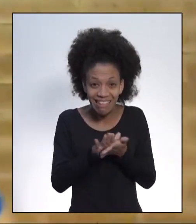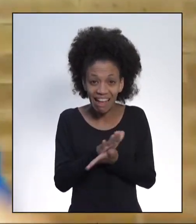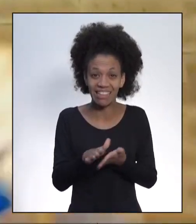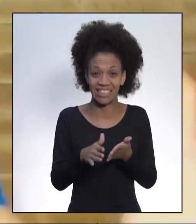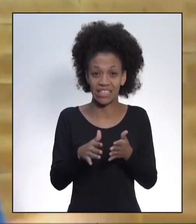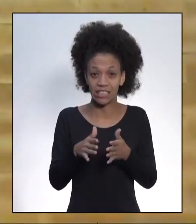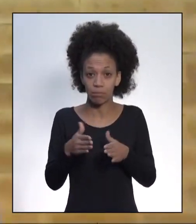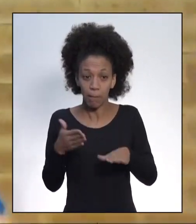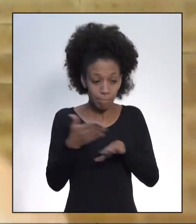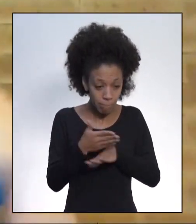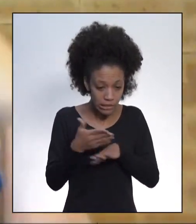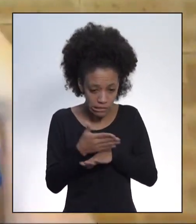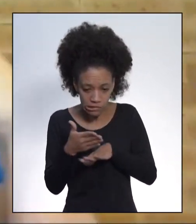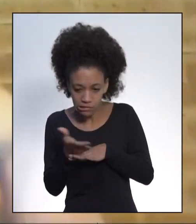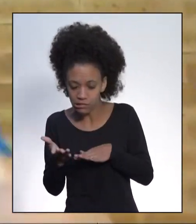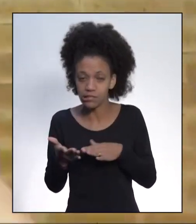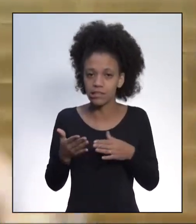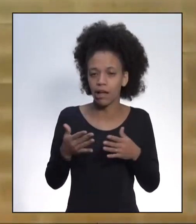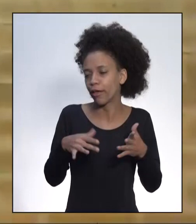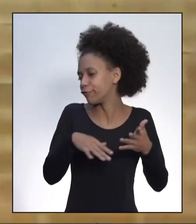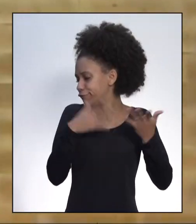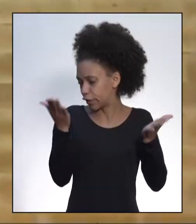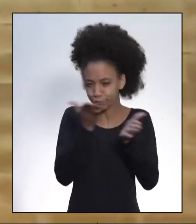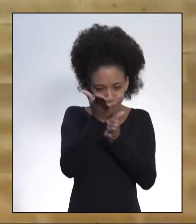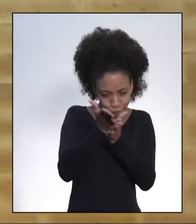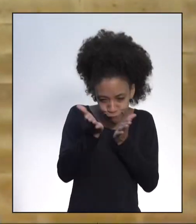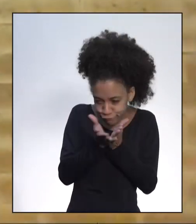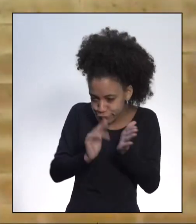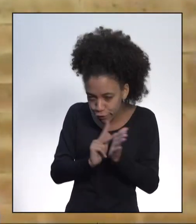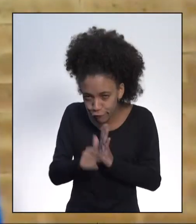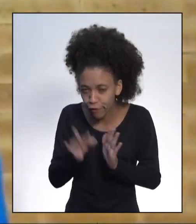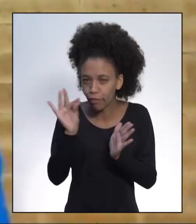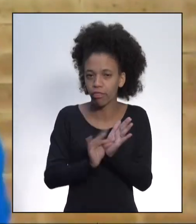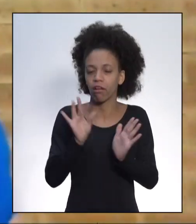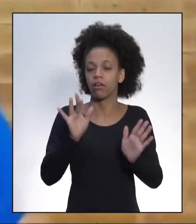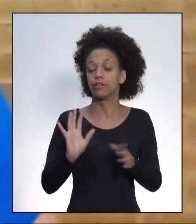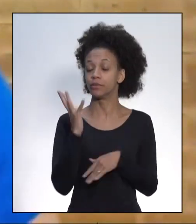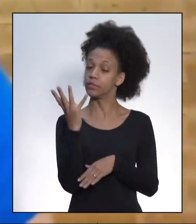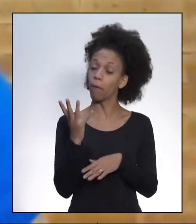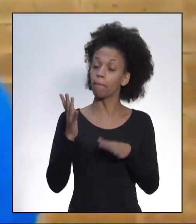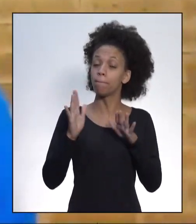que se enturmar, fazer novos amigos, enfim, enfrentar toda uma nova realidade.